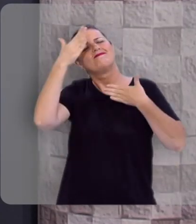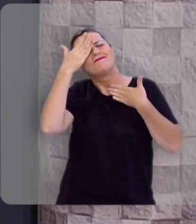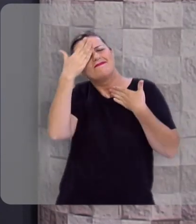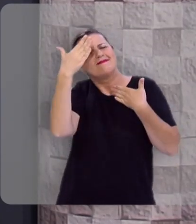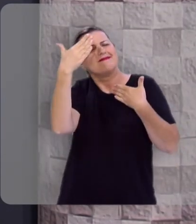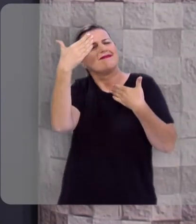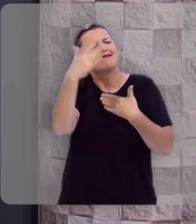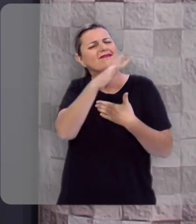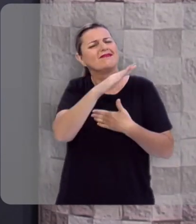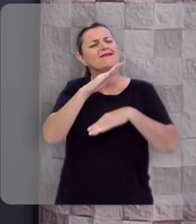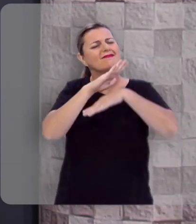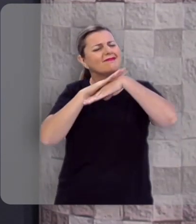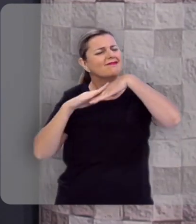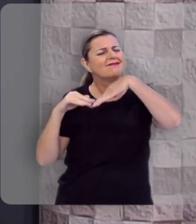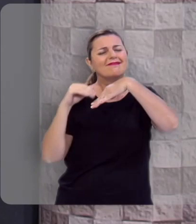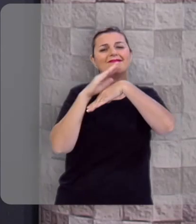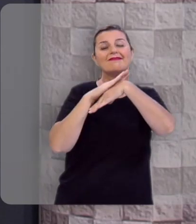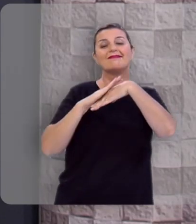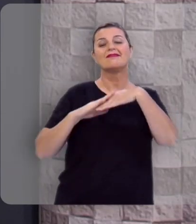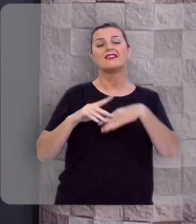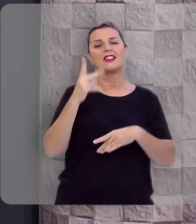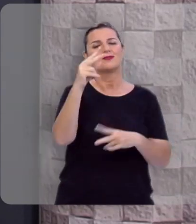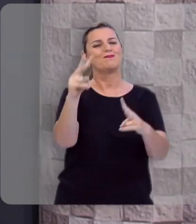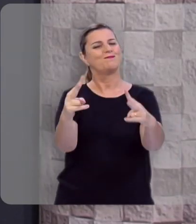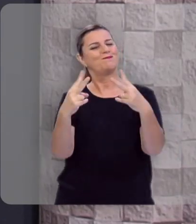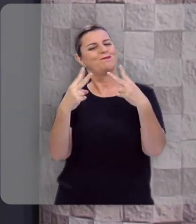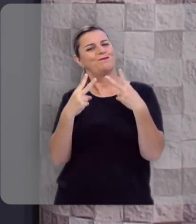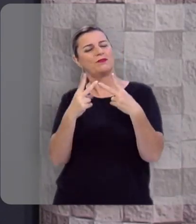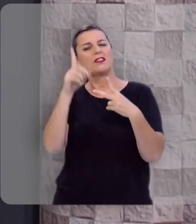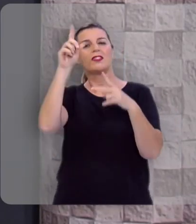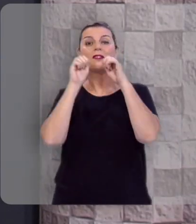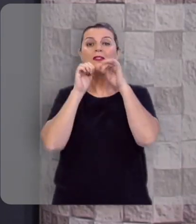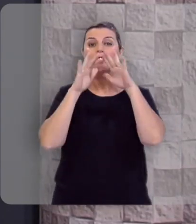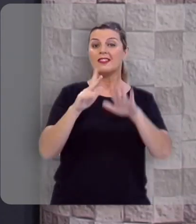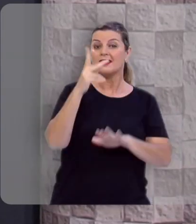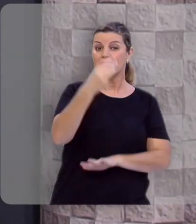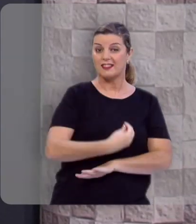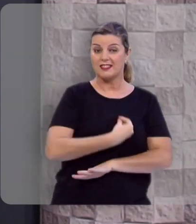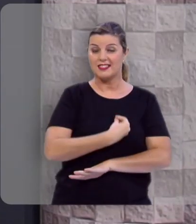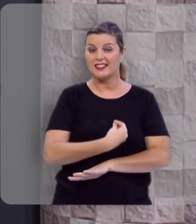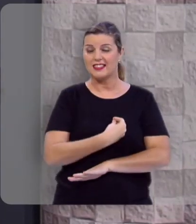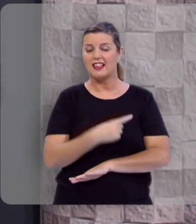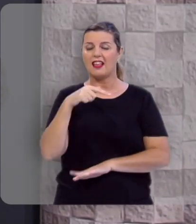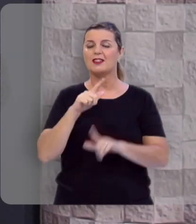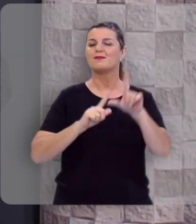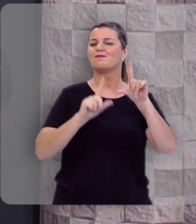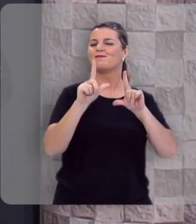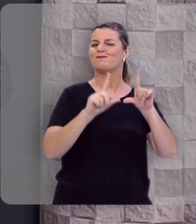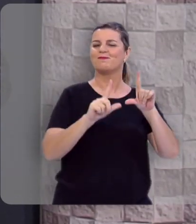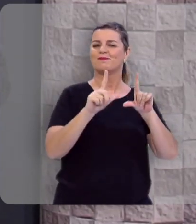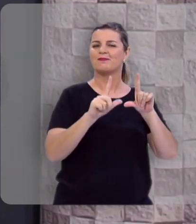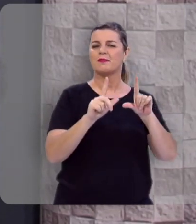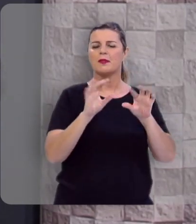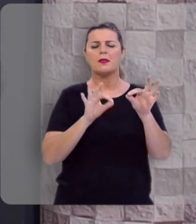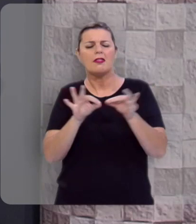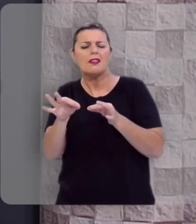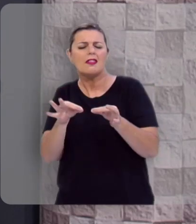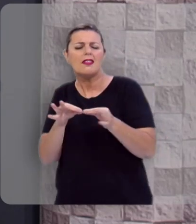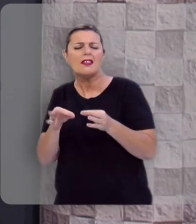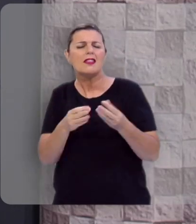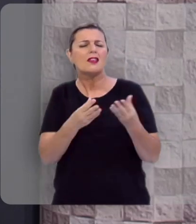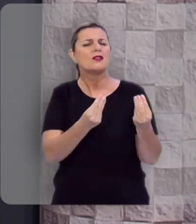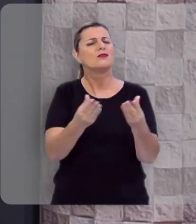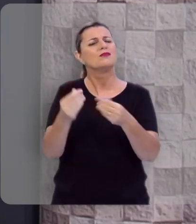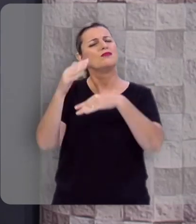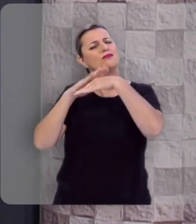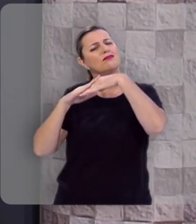agradecer carinhosamente a sua audiência. Deus abençoe sua vida. Este programa é preparado com